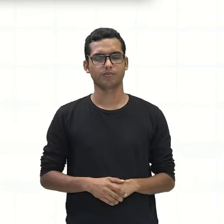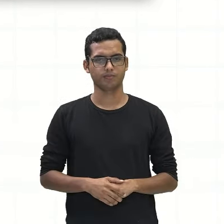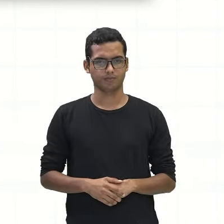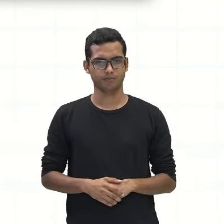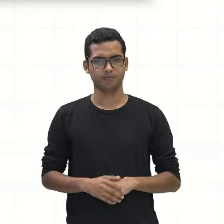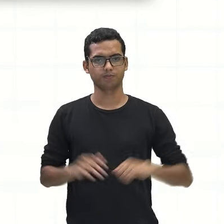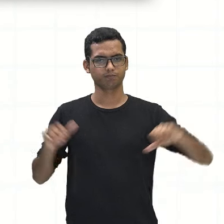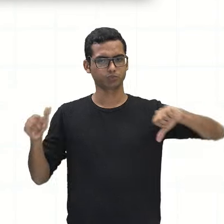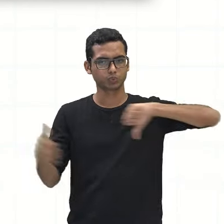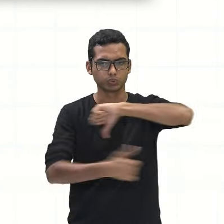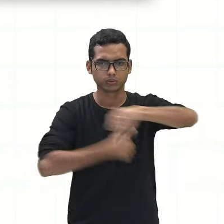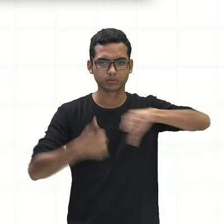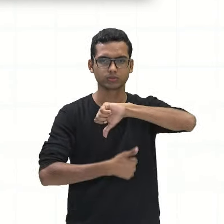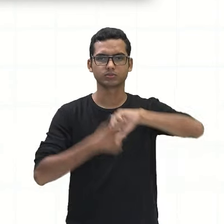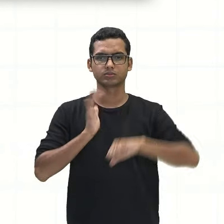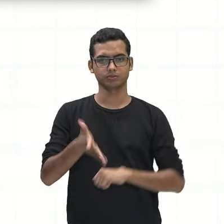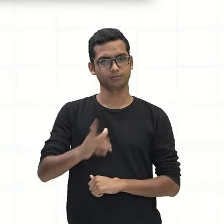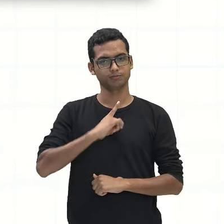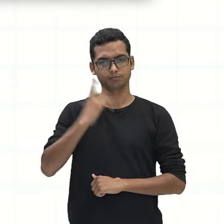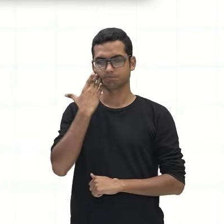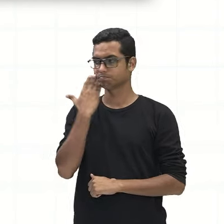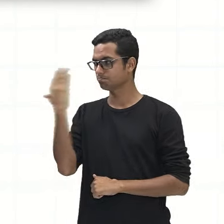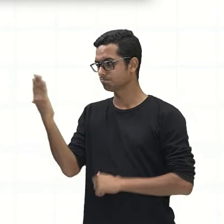nós, nessa narrativa aqui,